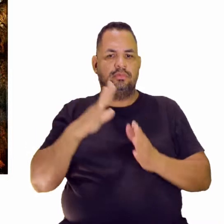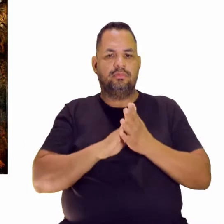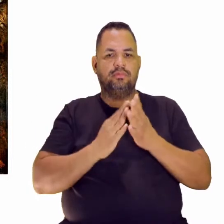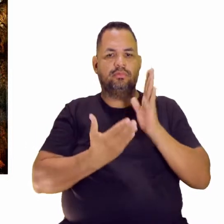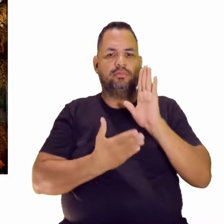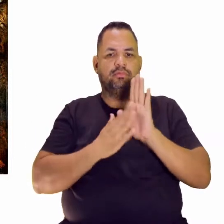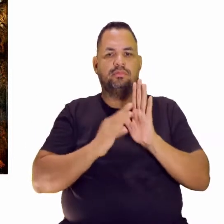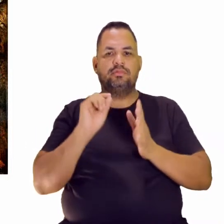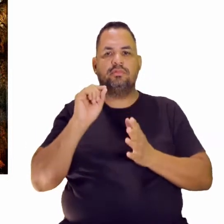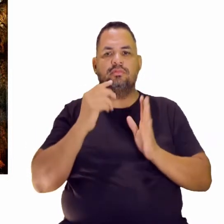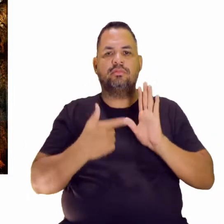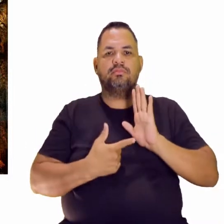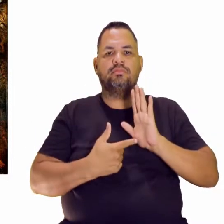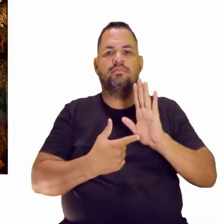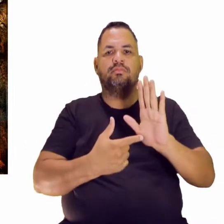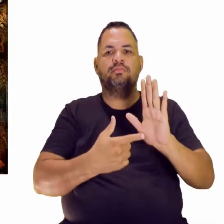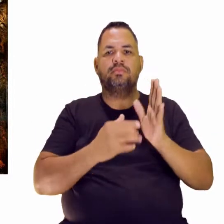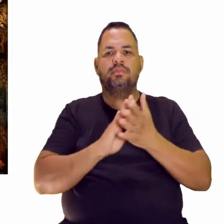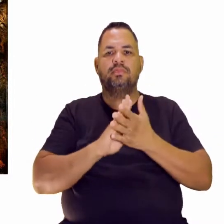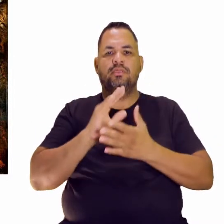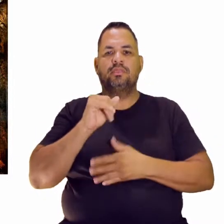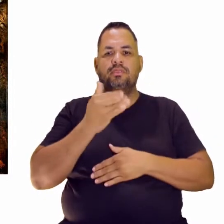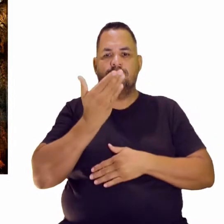recriar a cena desta primeira missa,